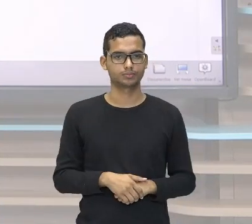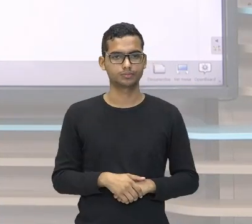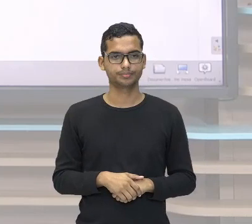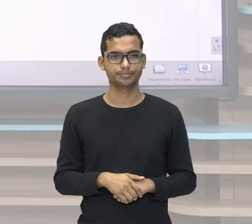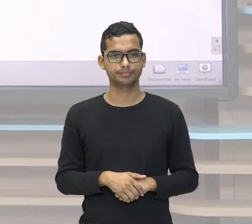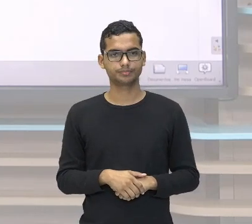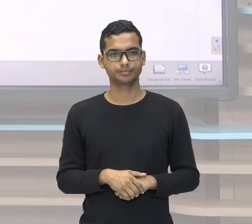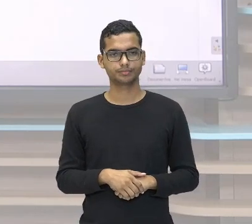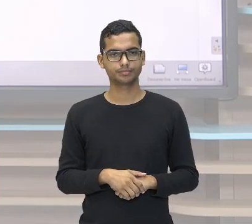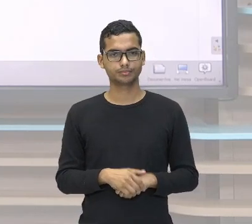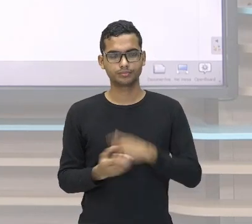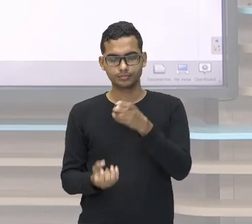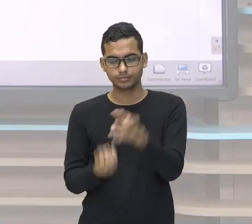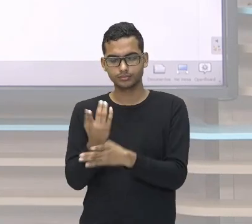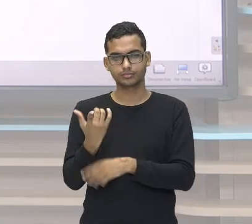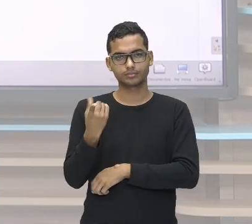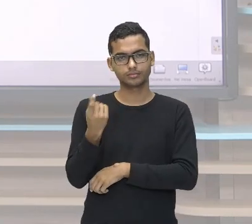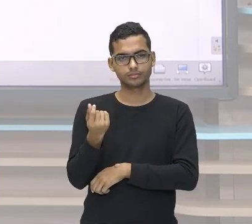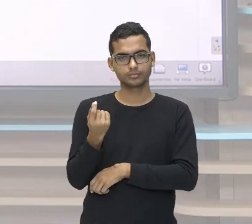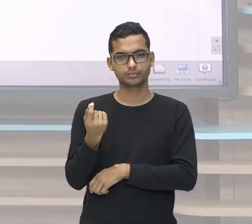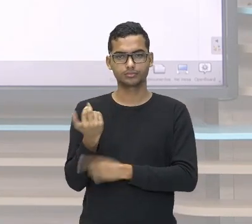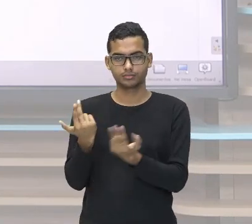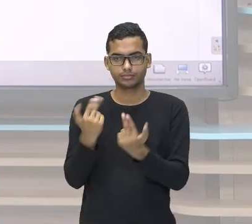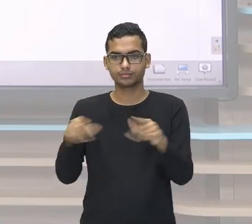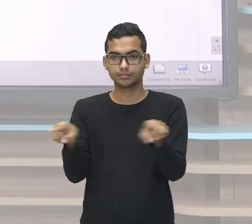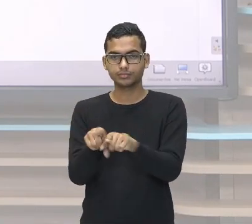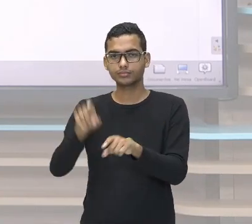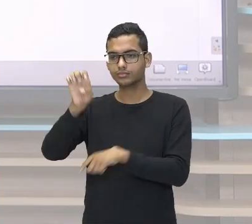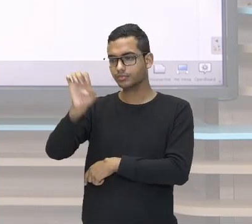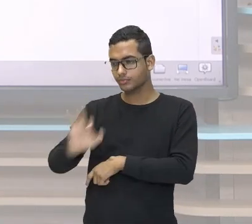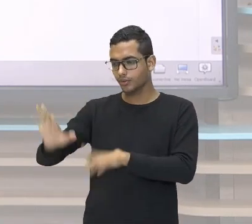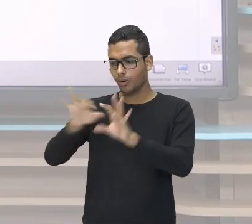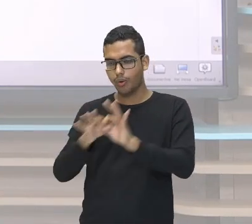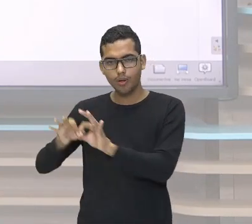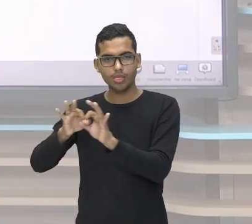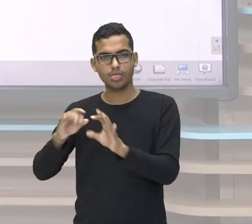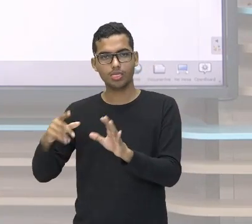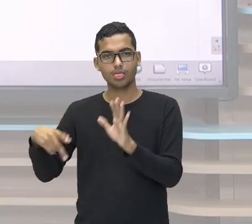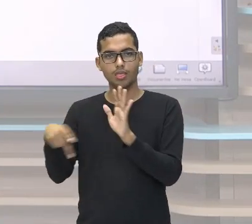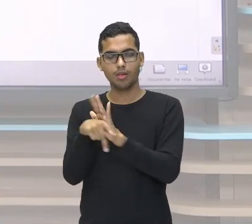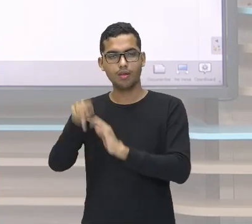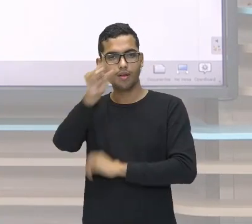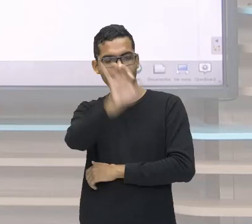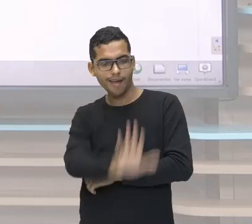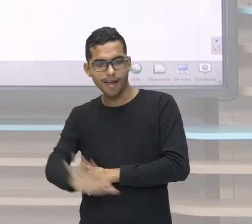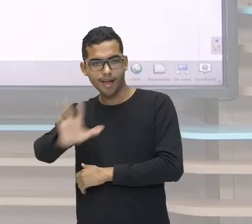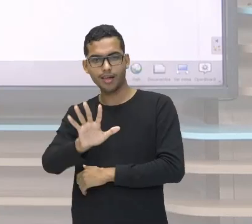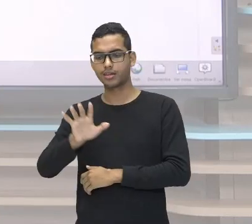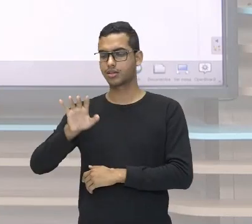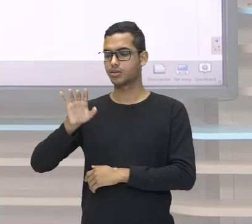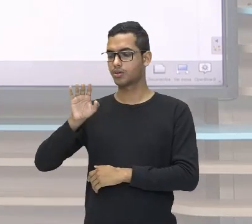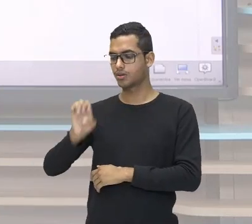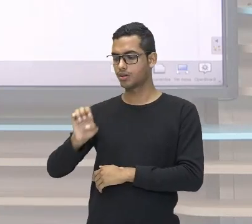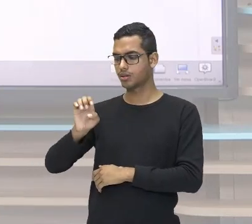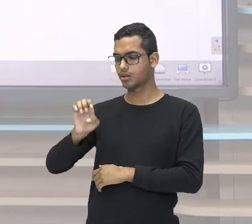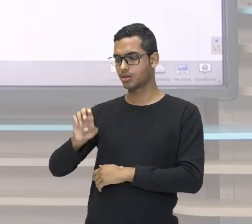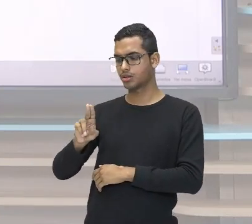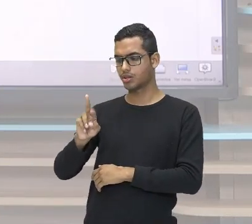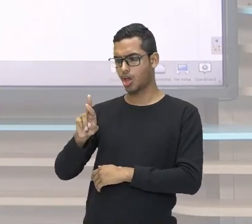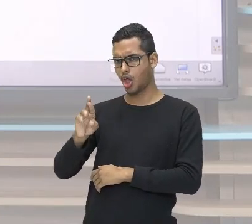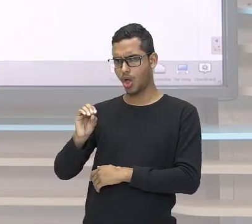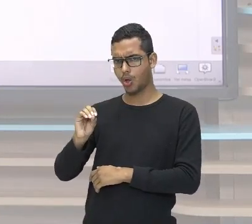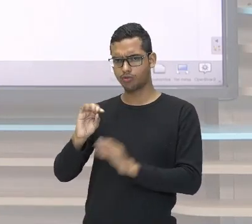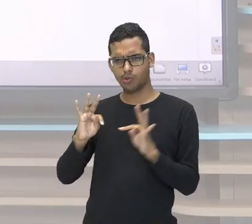uma mesma moeda, né? Na União Europeia, nós temos a famosa zona do euro, tá? Não são todos os países